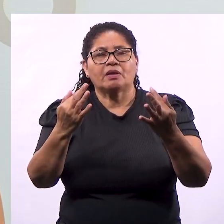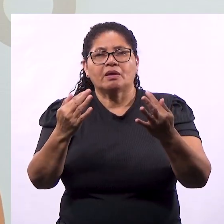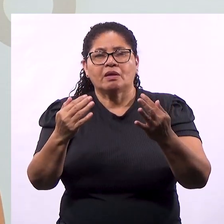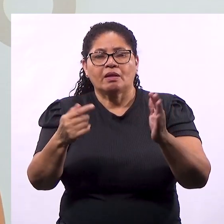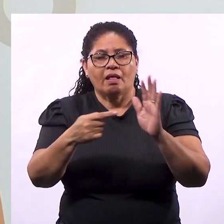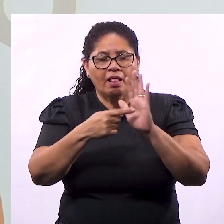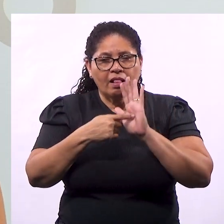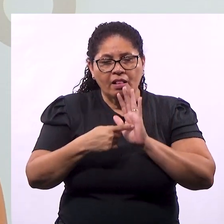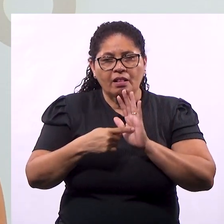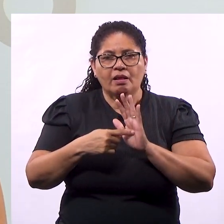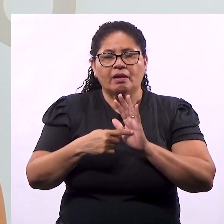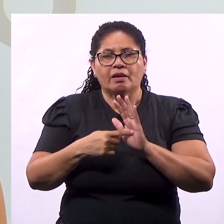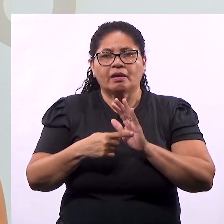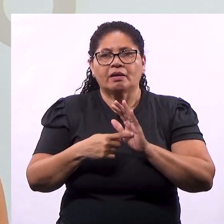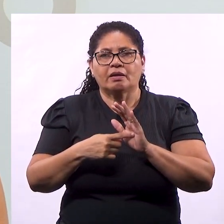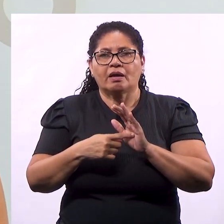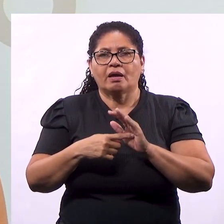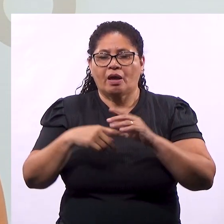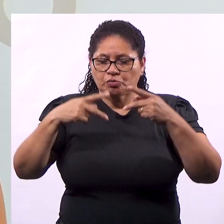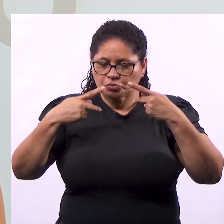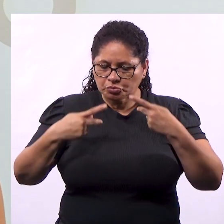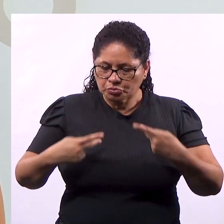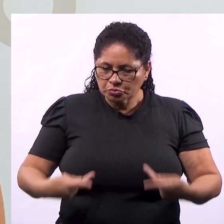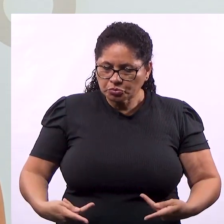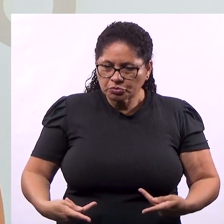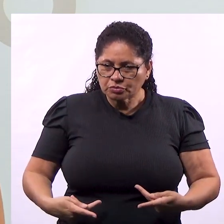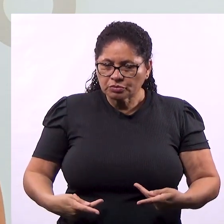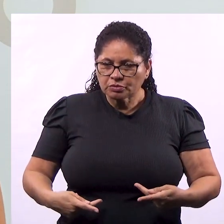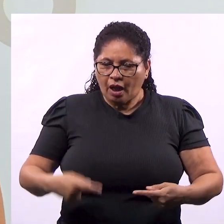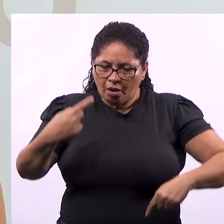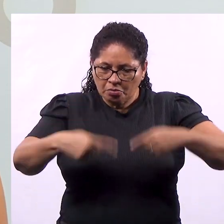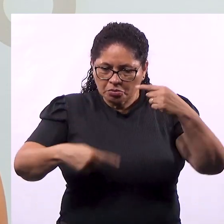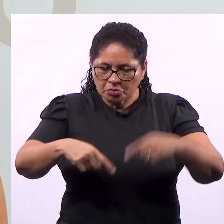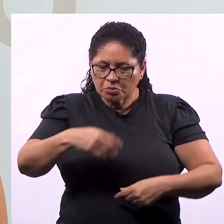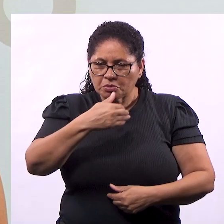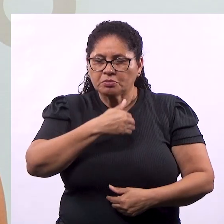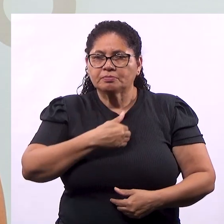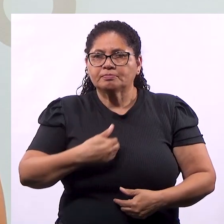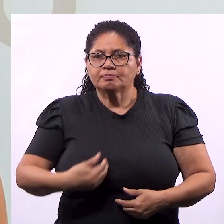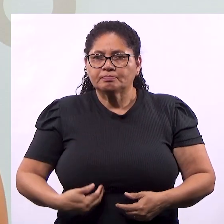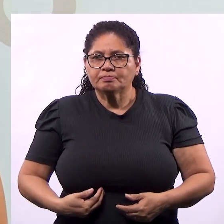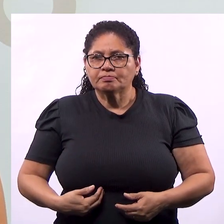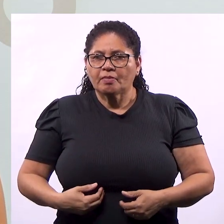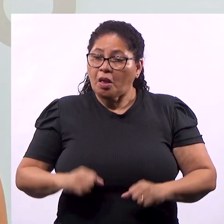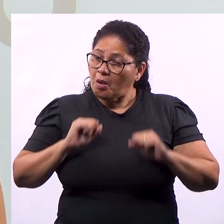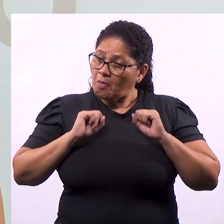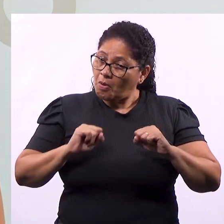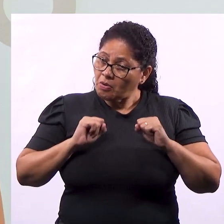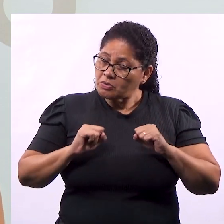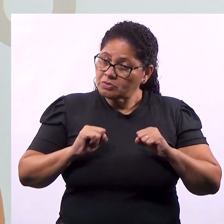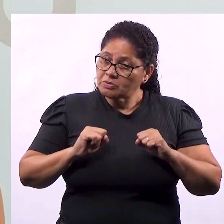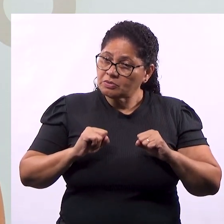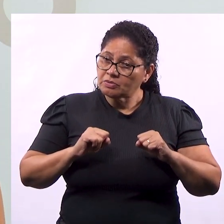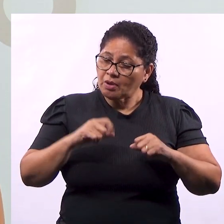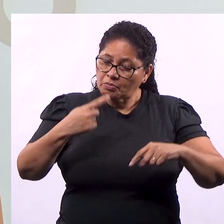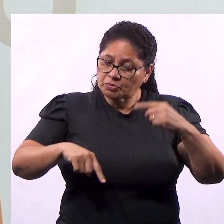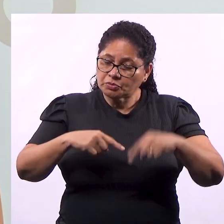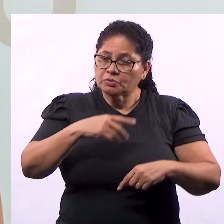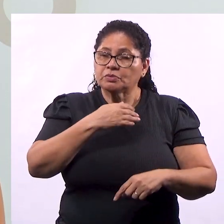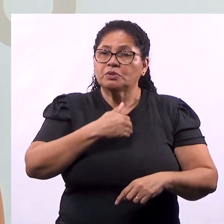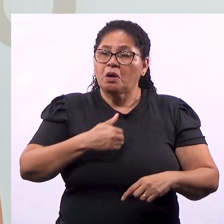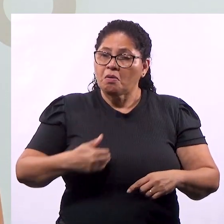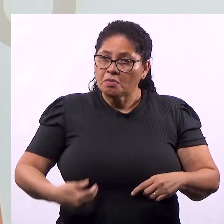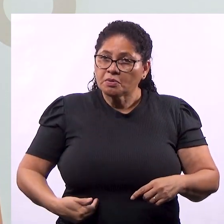trazem a família também Ah eles contratam Direitos Humanos contempla políticas públicas posso contemplar políticas